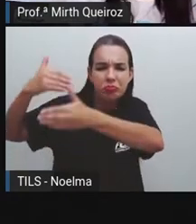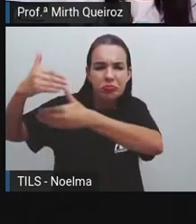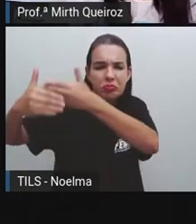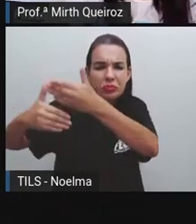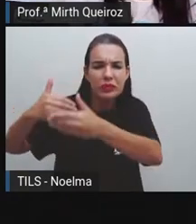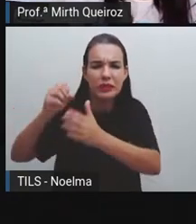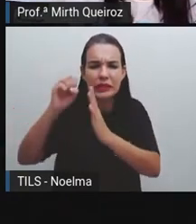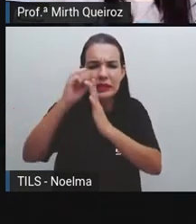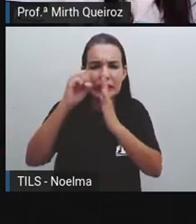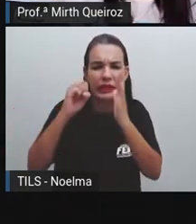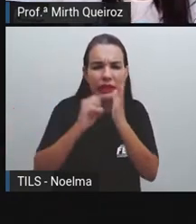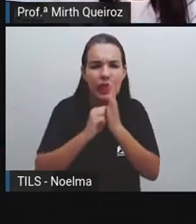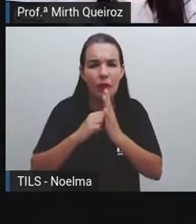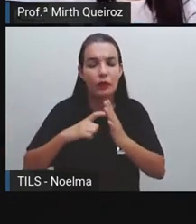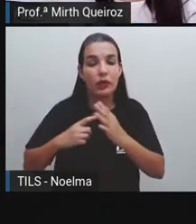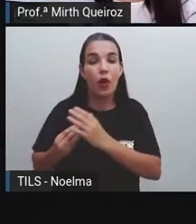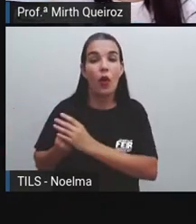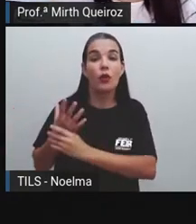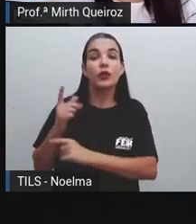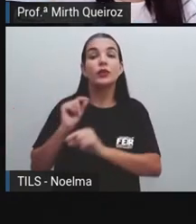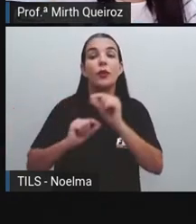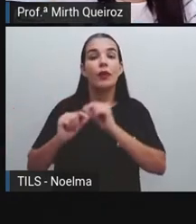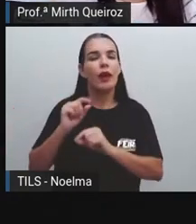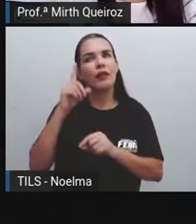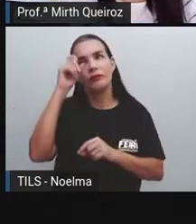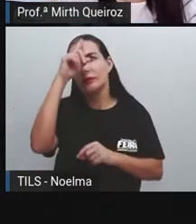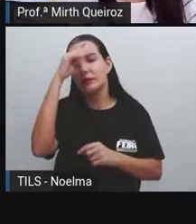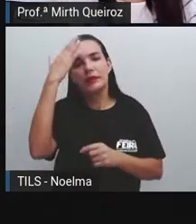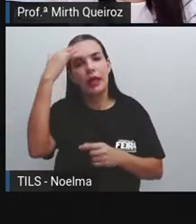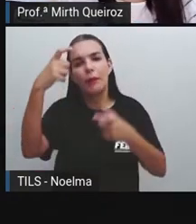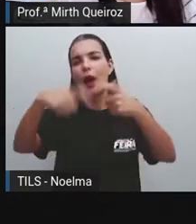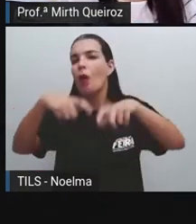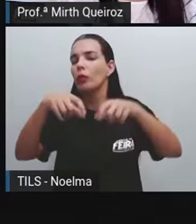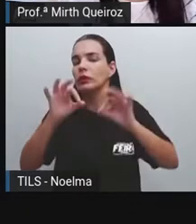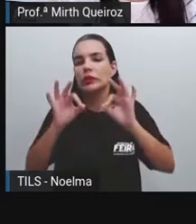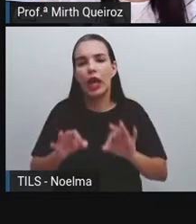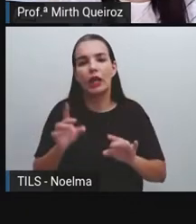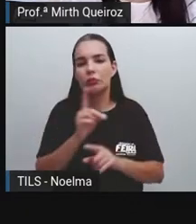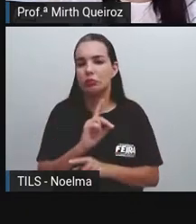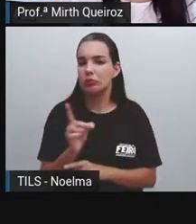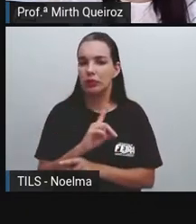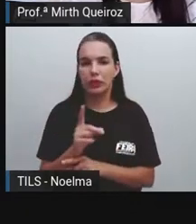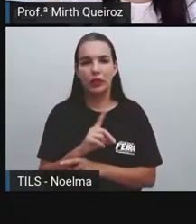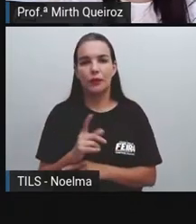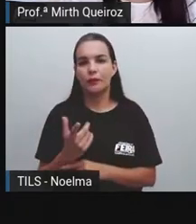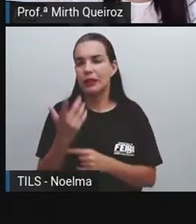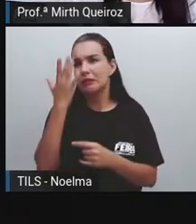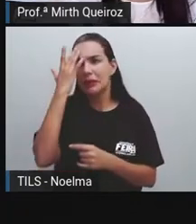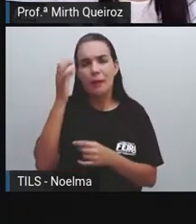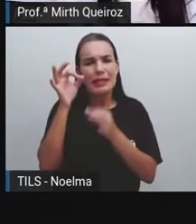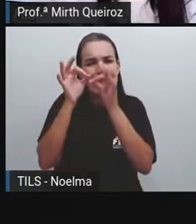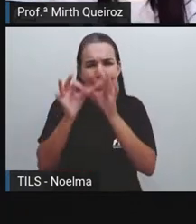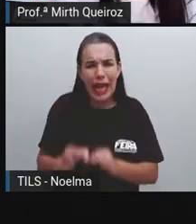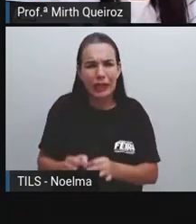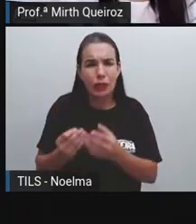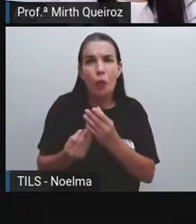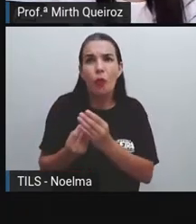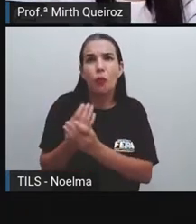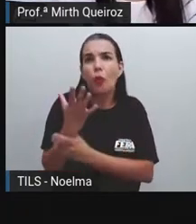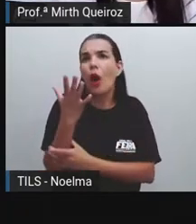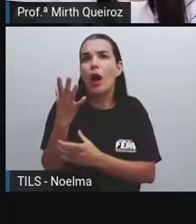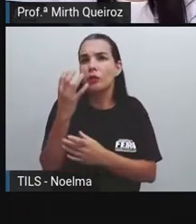de muitos séculos e sua origem é de difícil precisão. Não se sabe exatamente quando